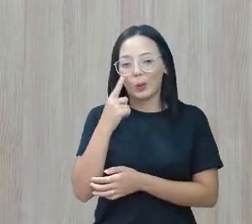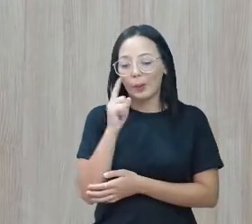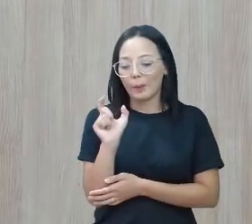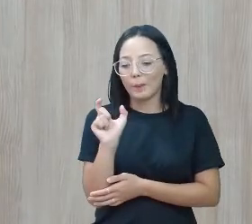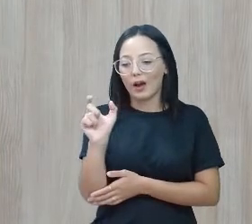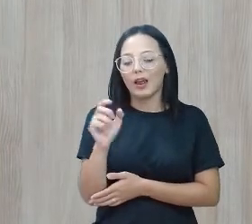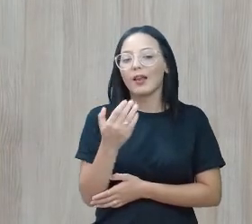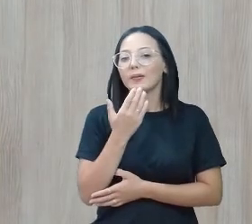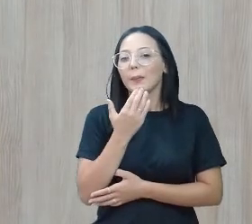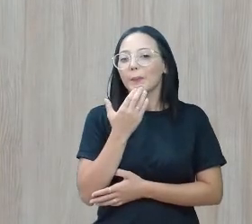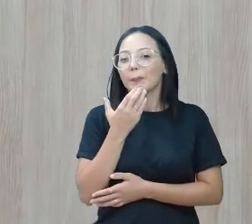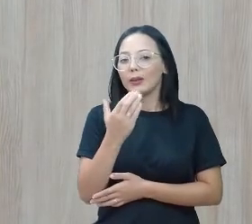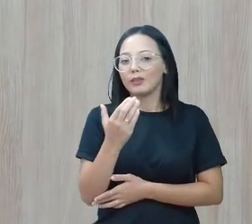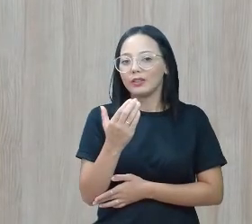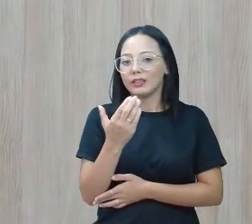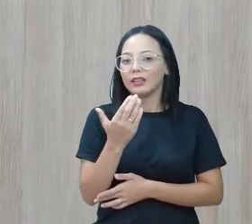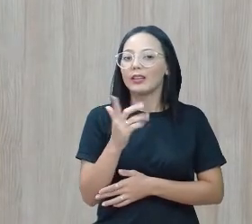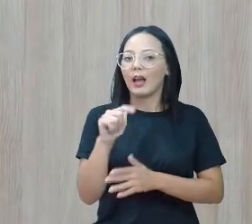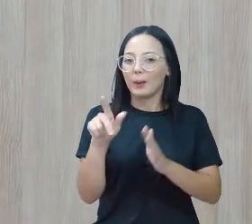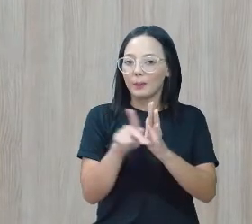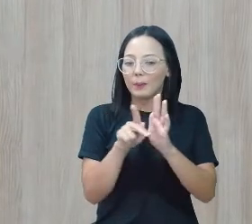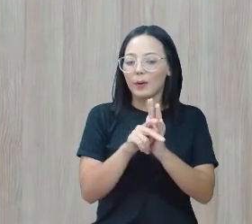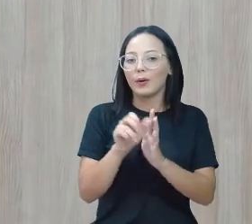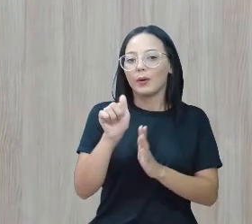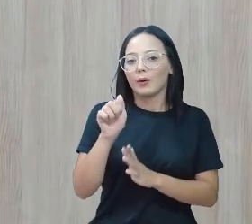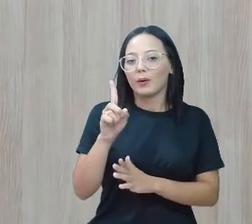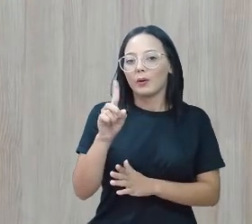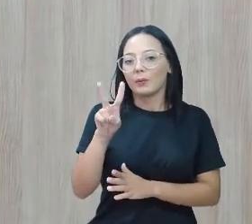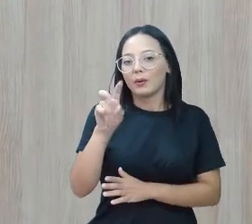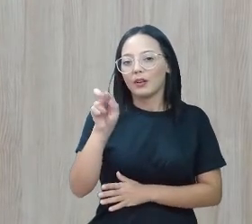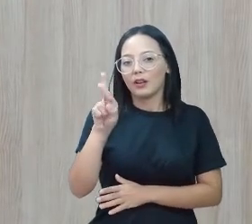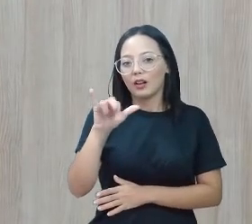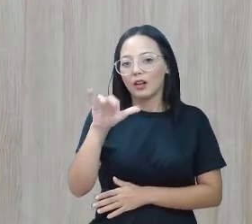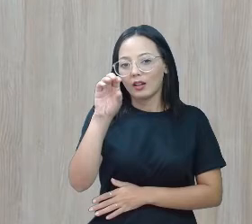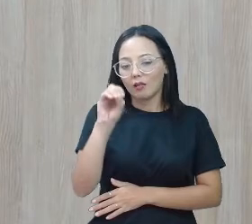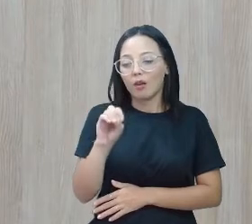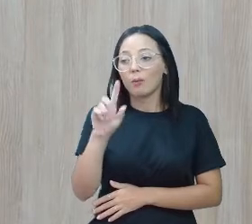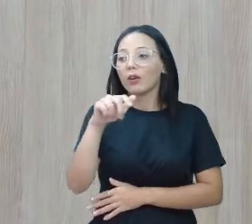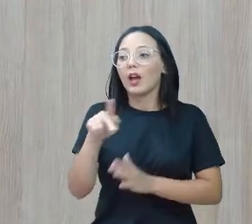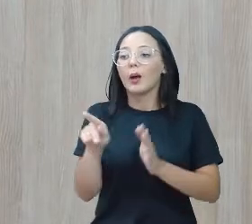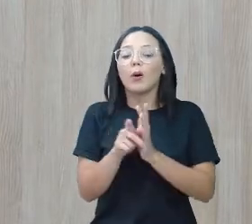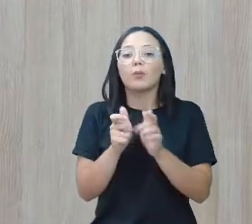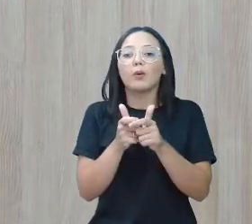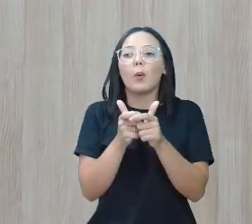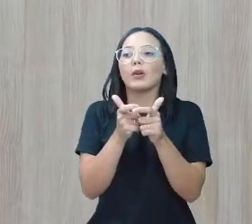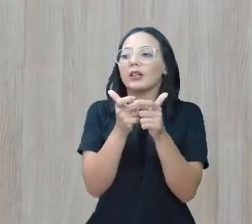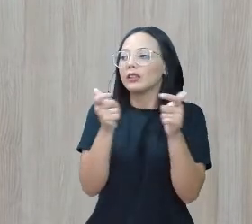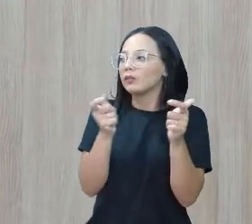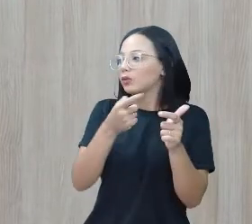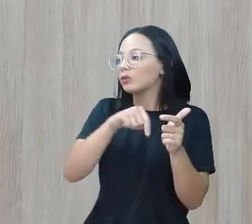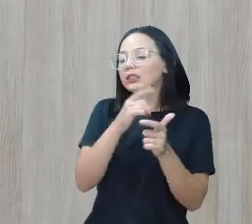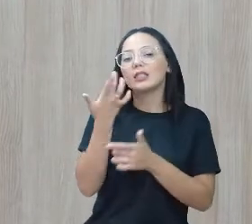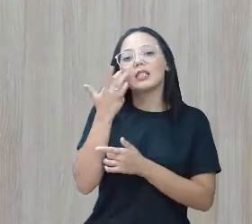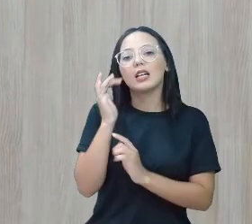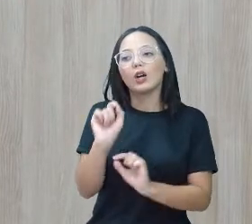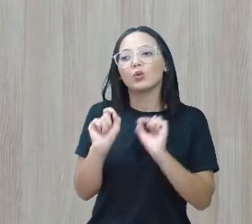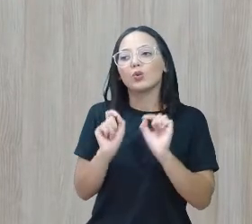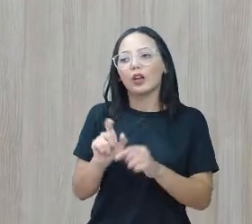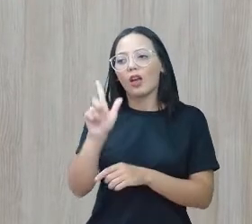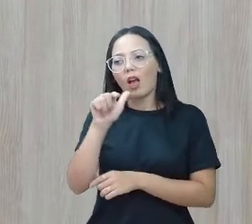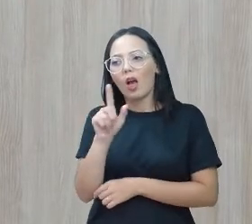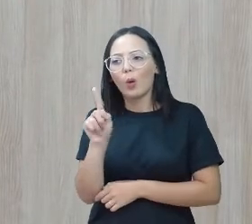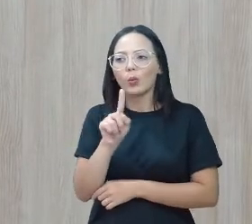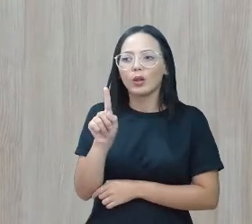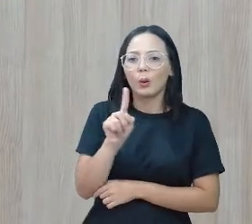palavra preferidamente, um advérbio de intensidade, um sufixo que seria um aumentativo. O que é que vocês acham? Seriam ou